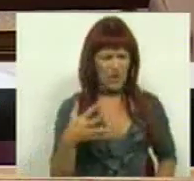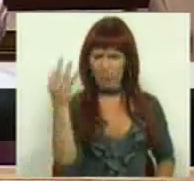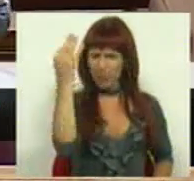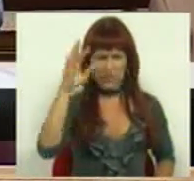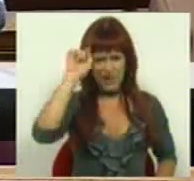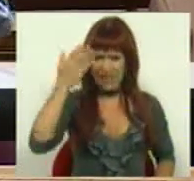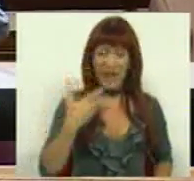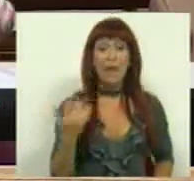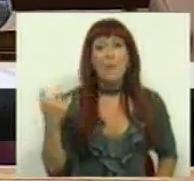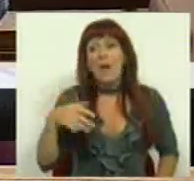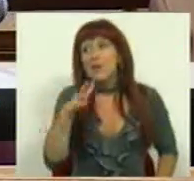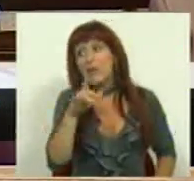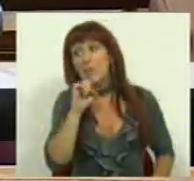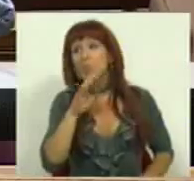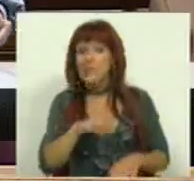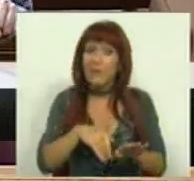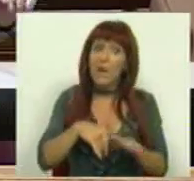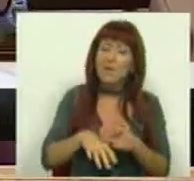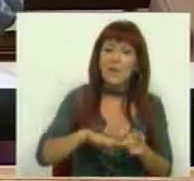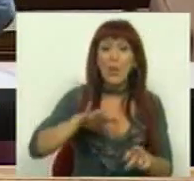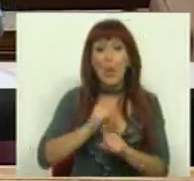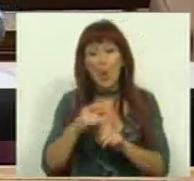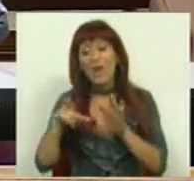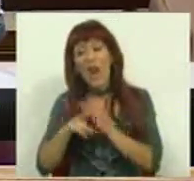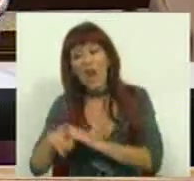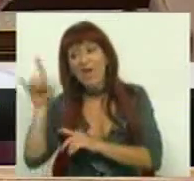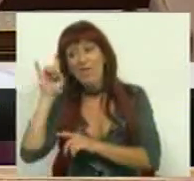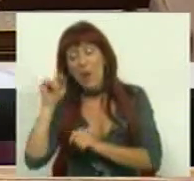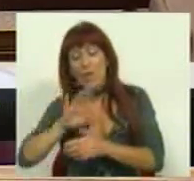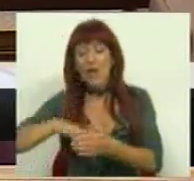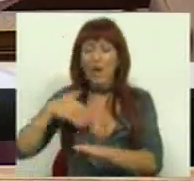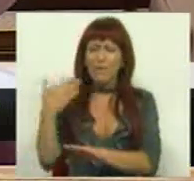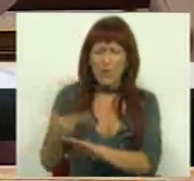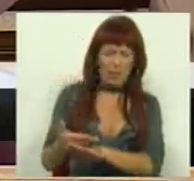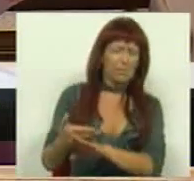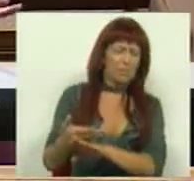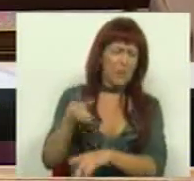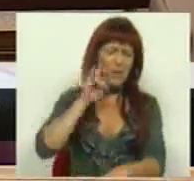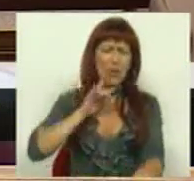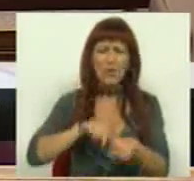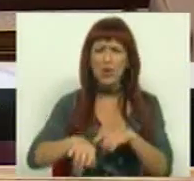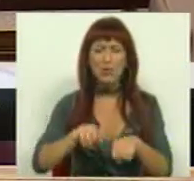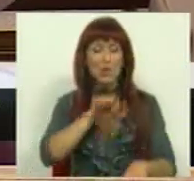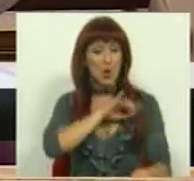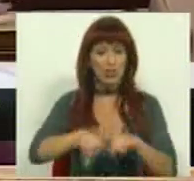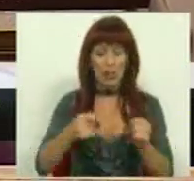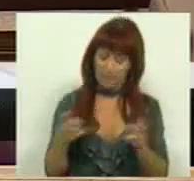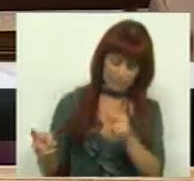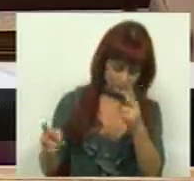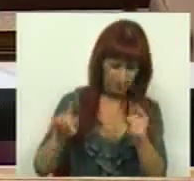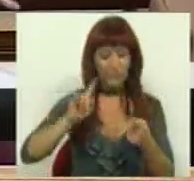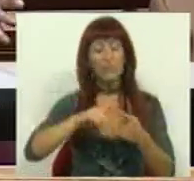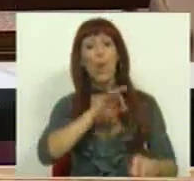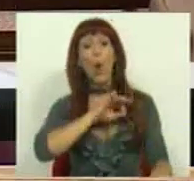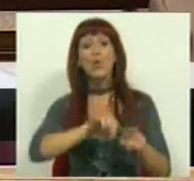para o déficit, mas disse que era possível fazê-lo numa lei de valor reforçado. Senhoras e senhores deputados, das duas uma.